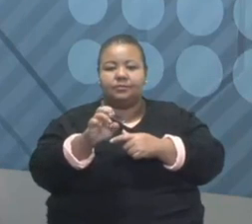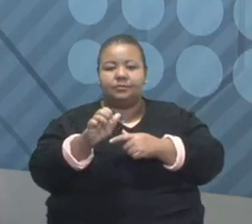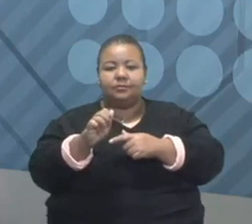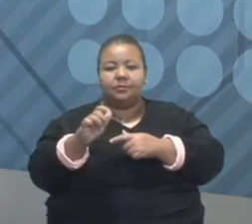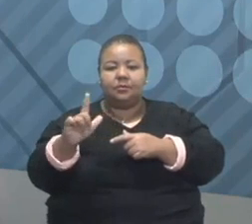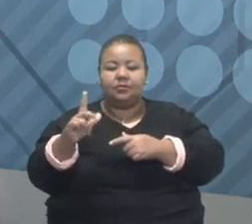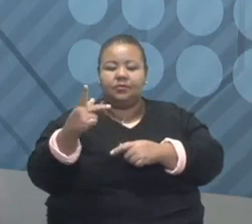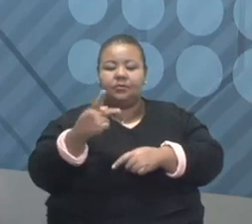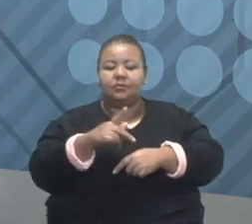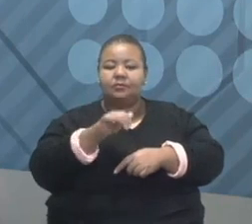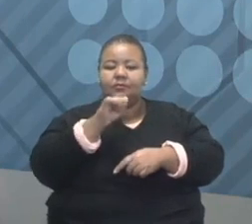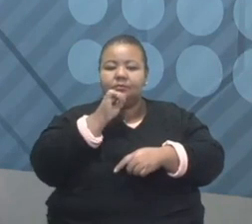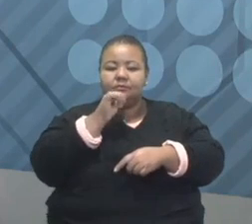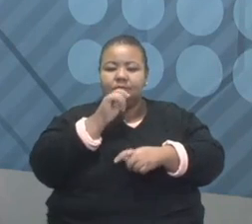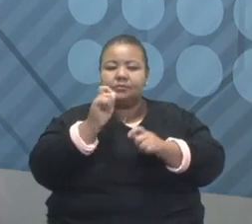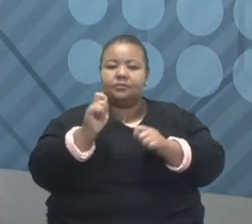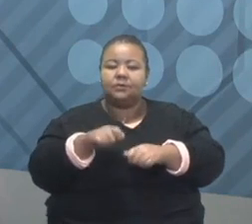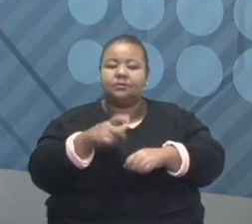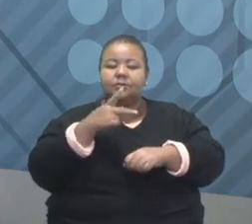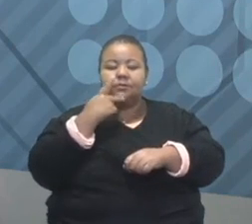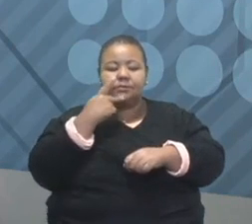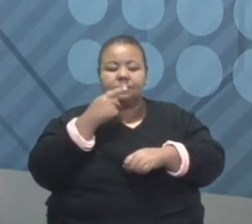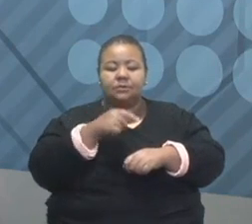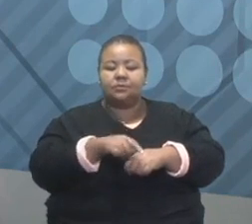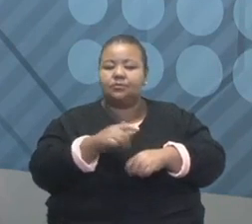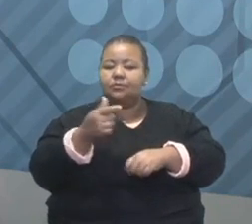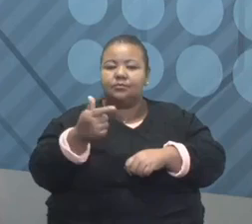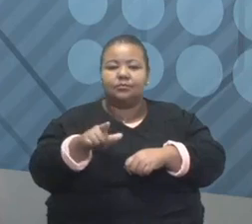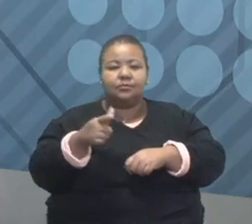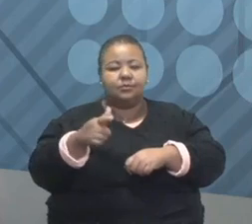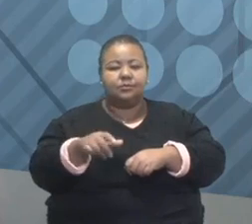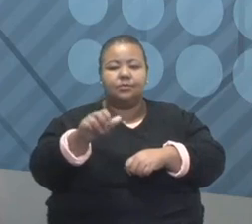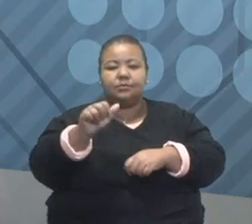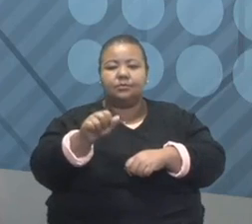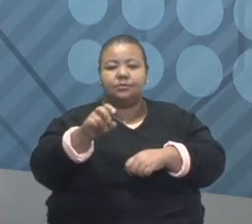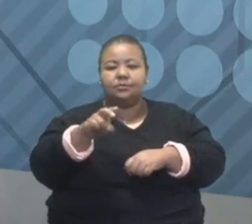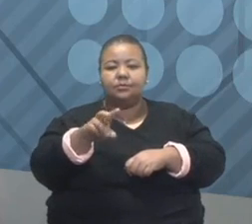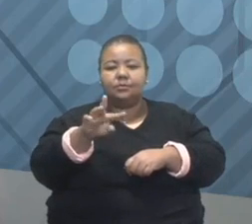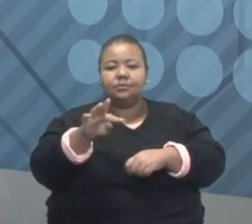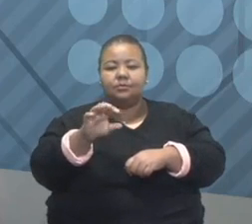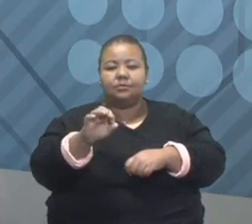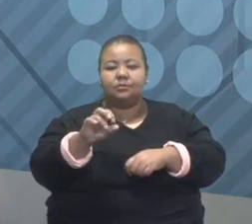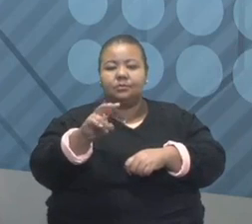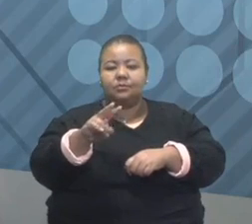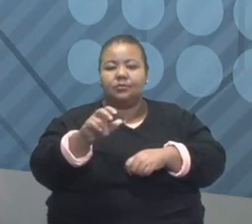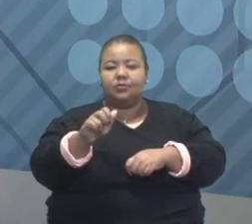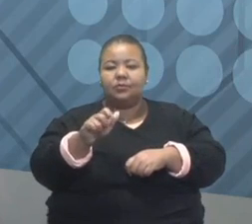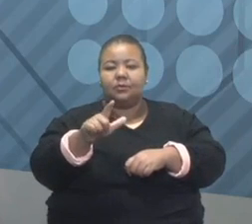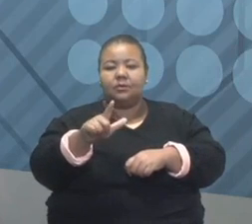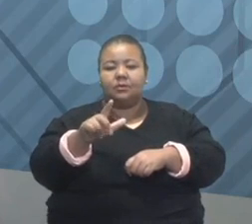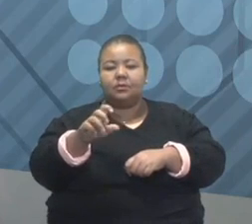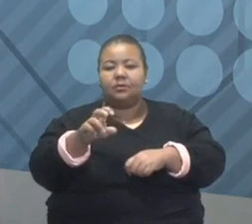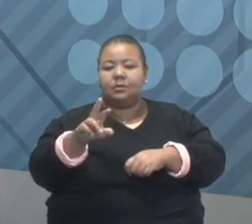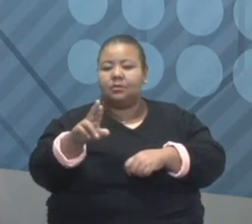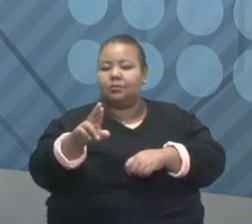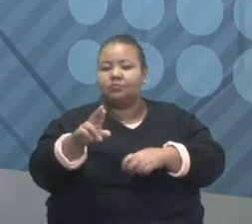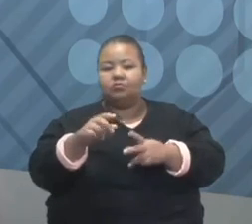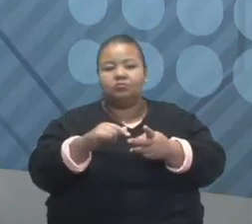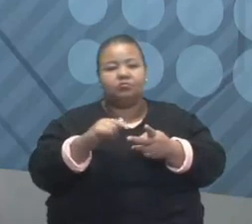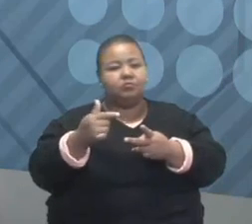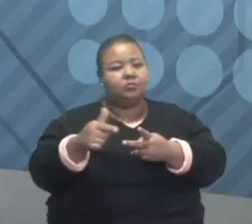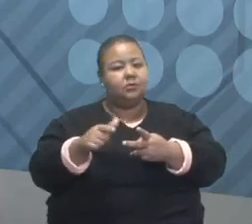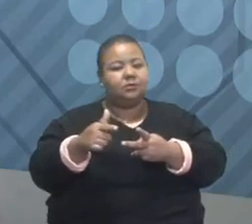que, neste caso, nós podemos afirmar que nós não teremos autovalores e, consequentemente, não